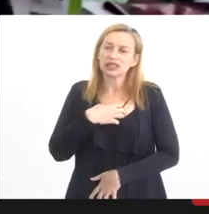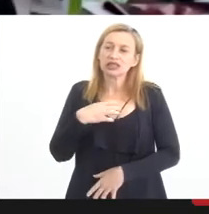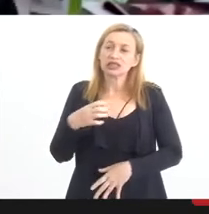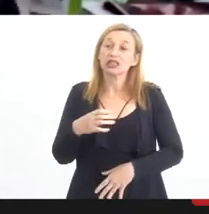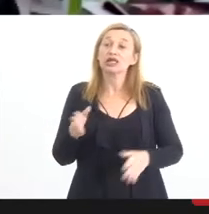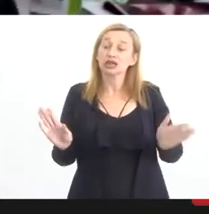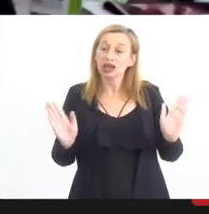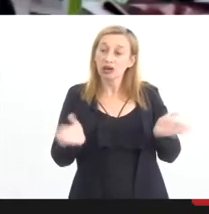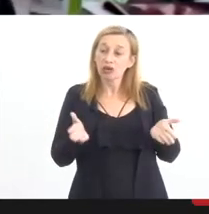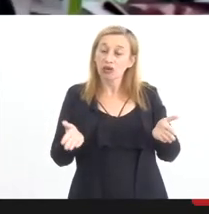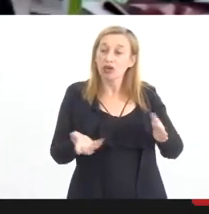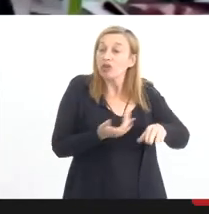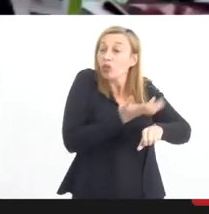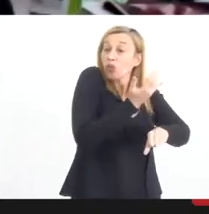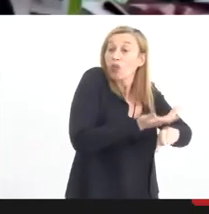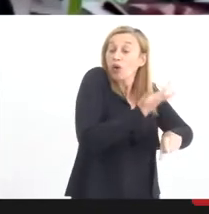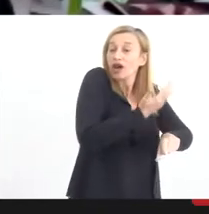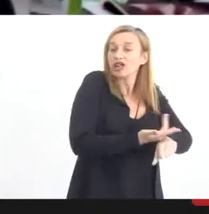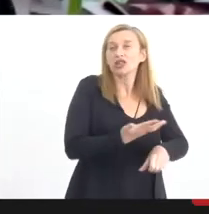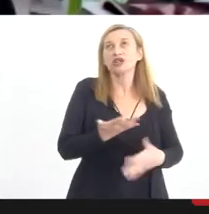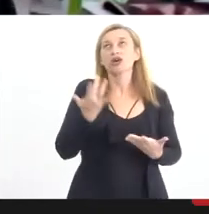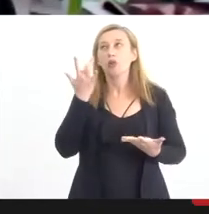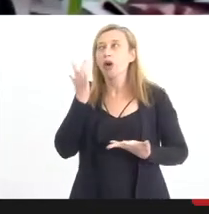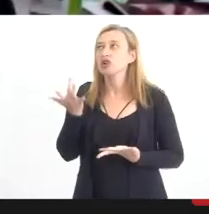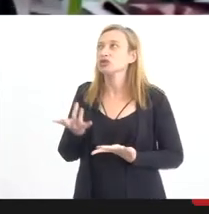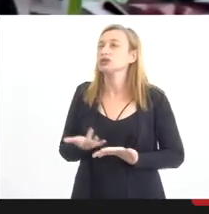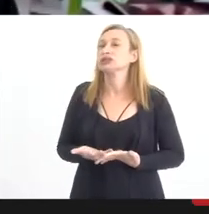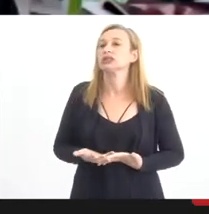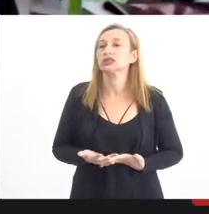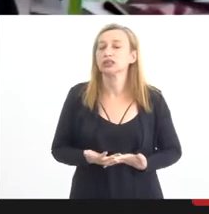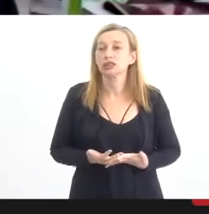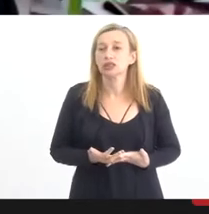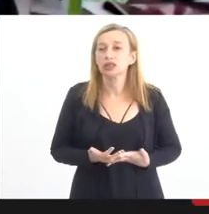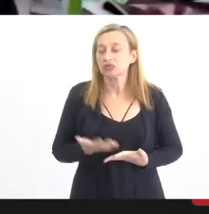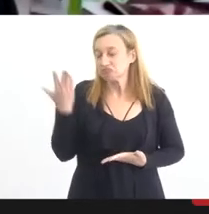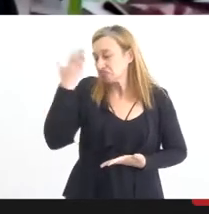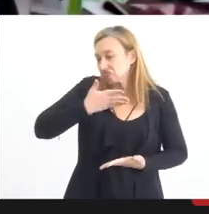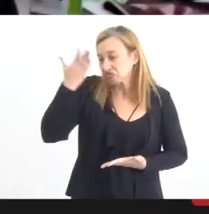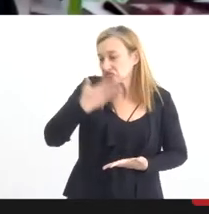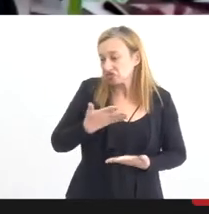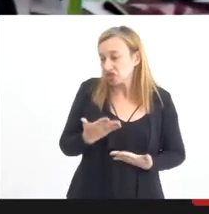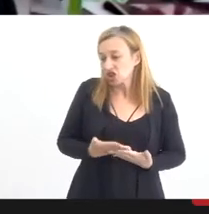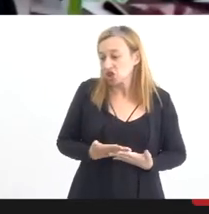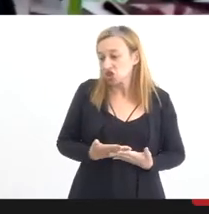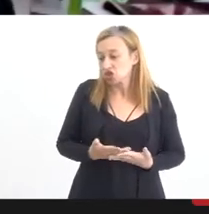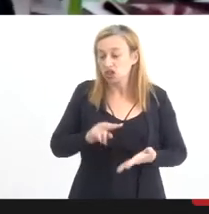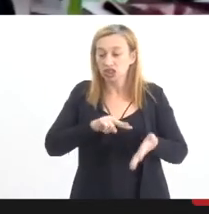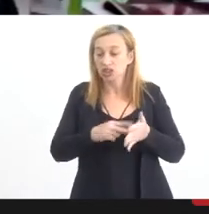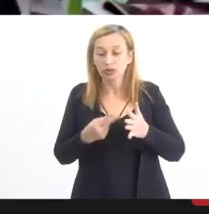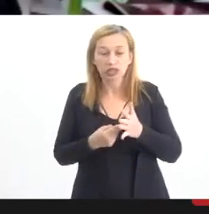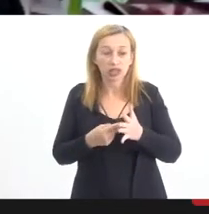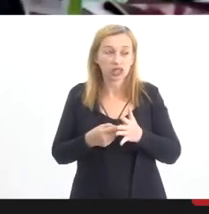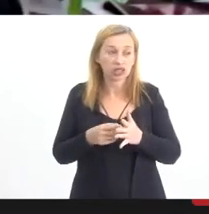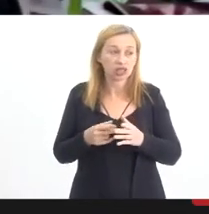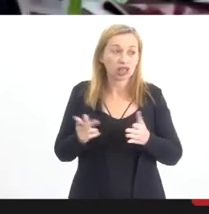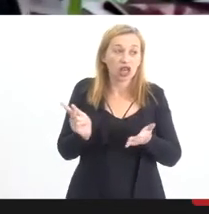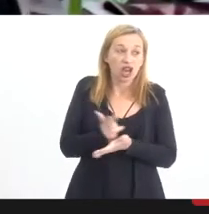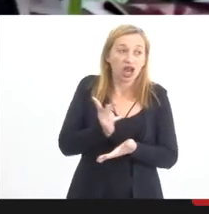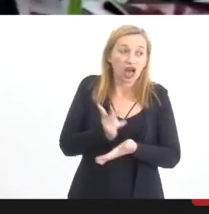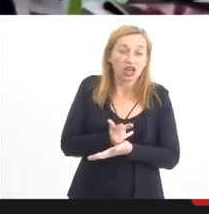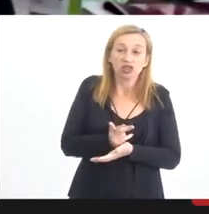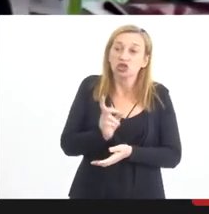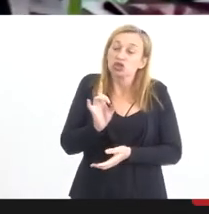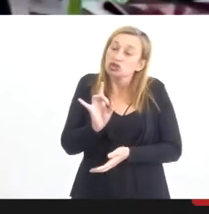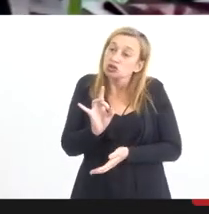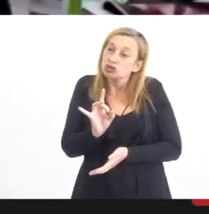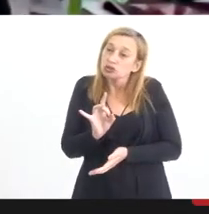UERJ. Eu acho que, de maneira nenhuma, eu não vejo que isso deva ser interpretado de outra forma,